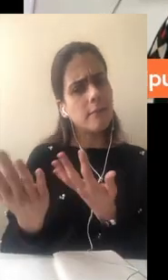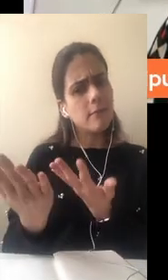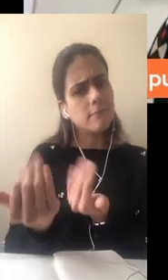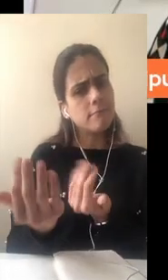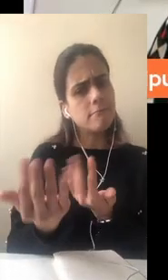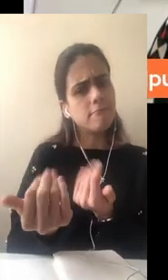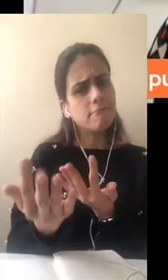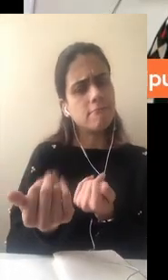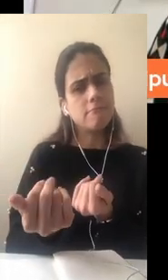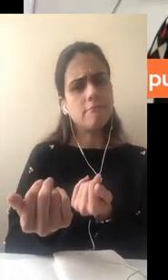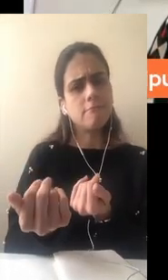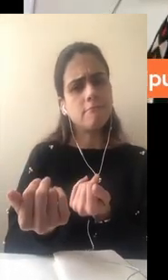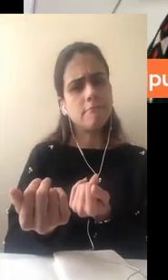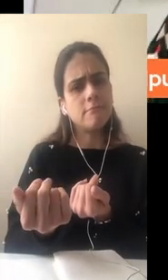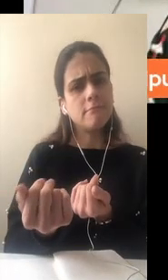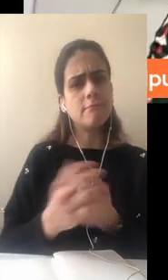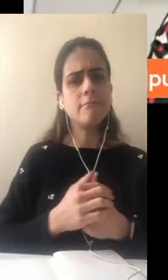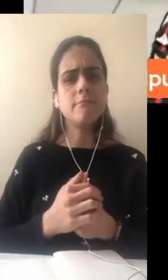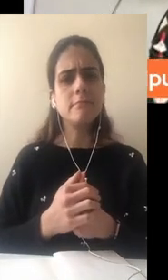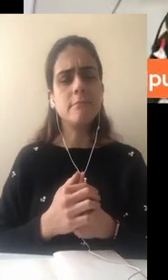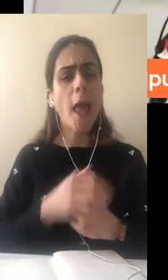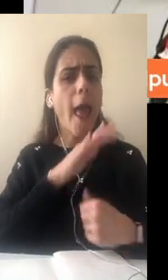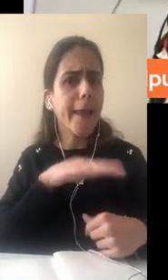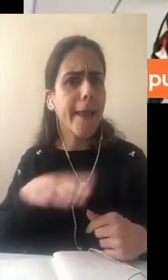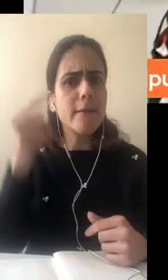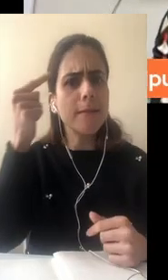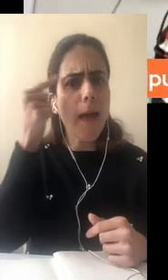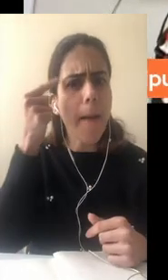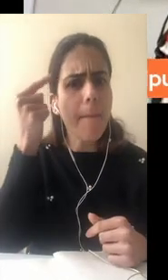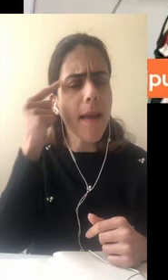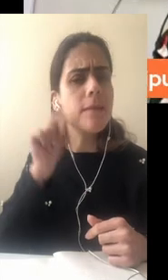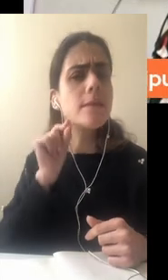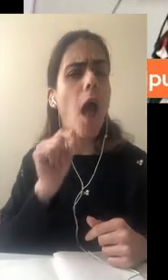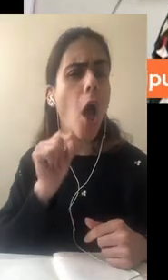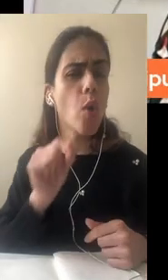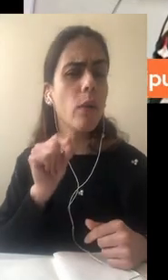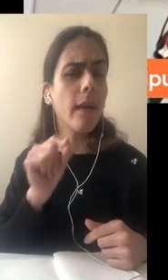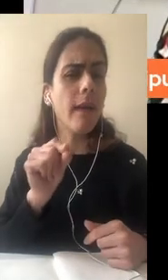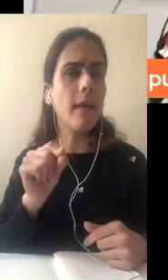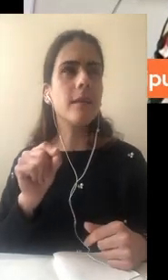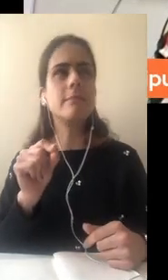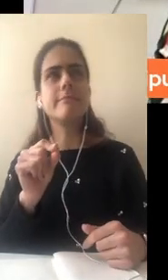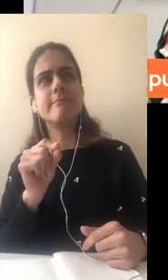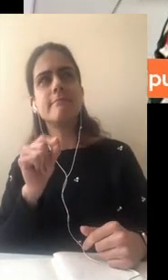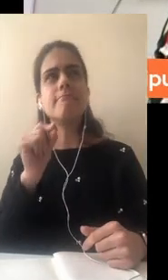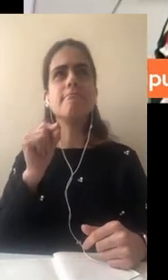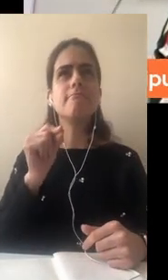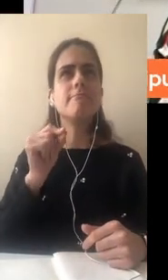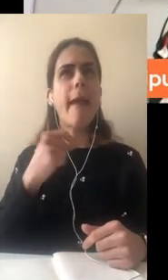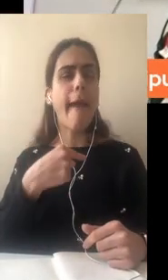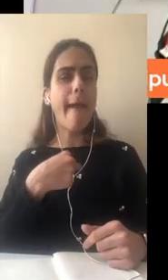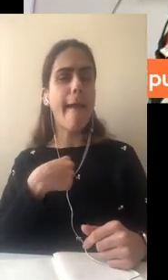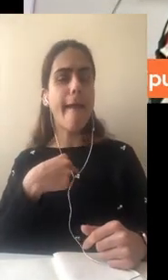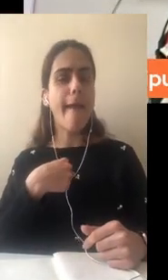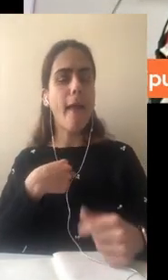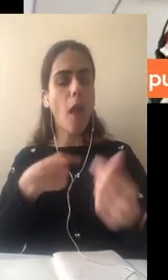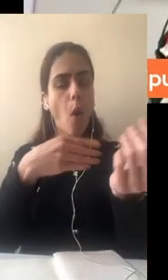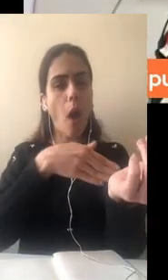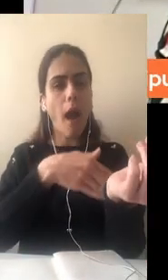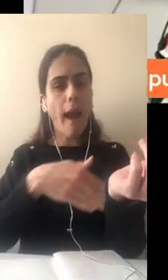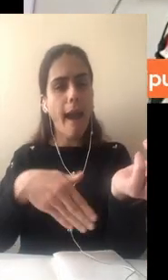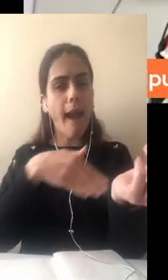testar hipóteses. E ele pode pensar assim: dou conta de fazer um cortezinho?